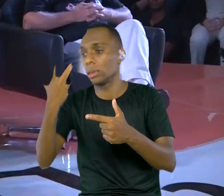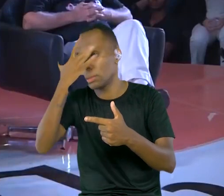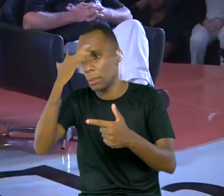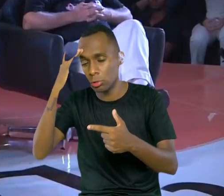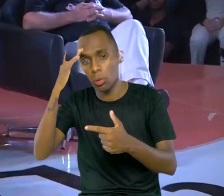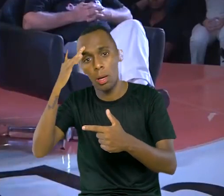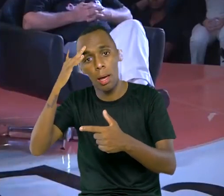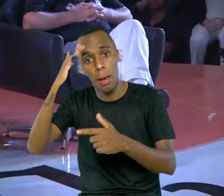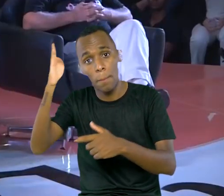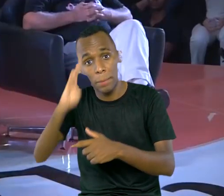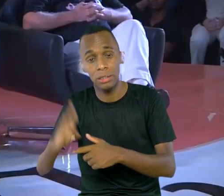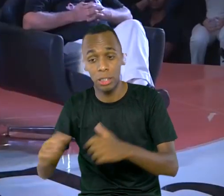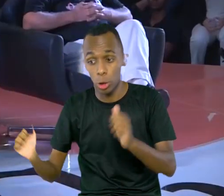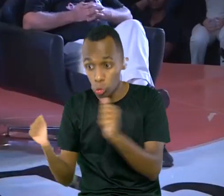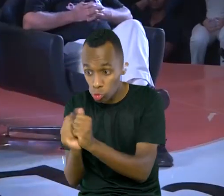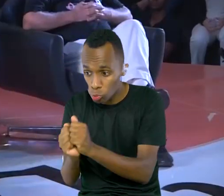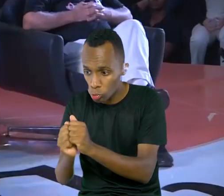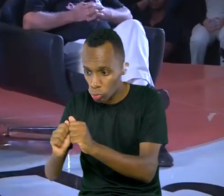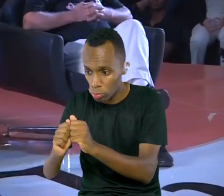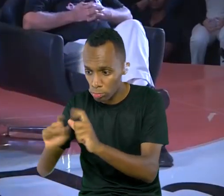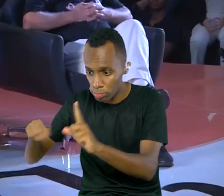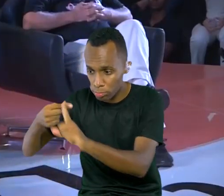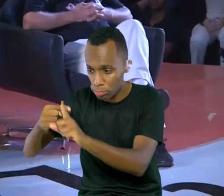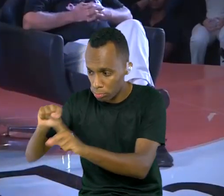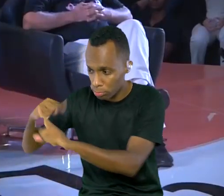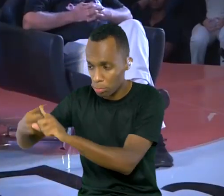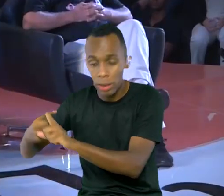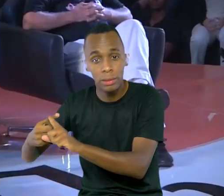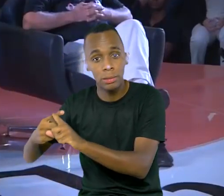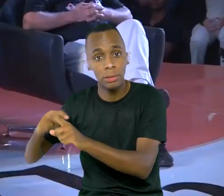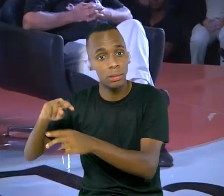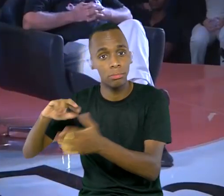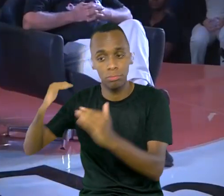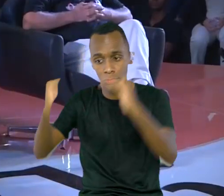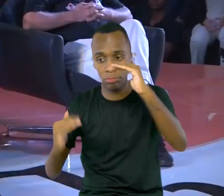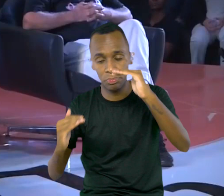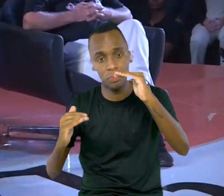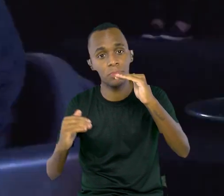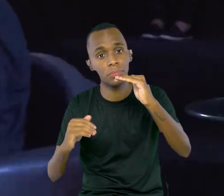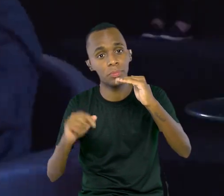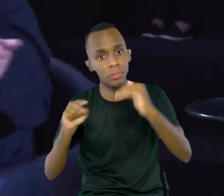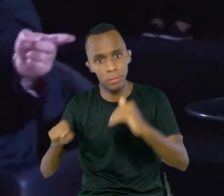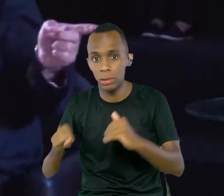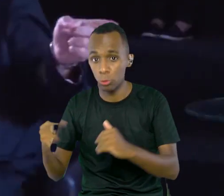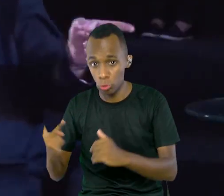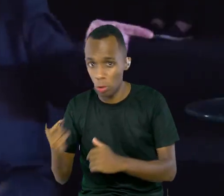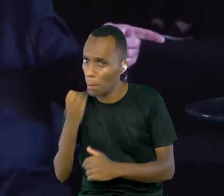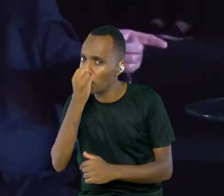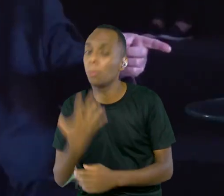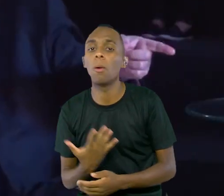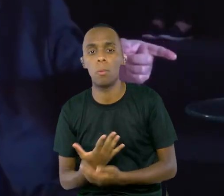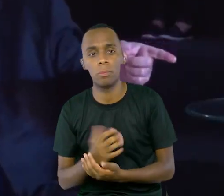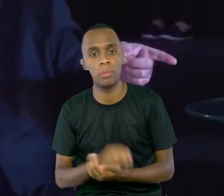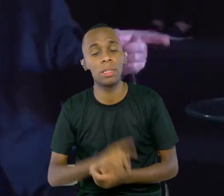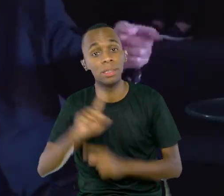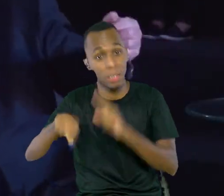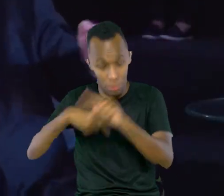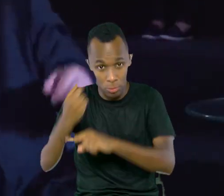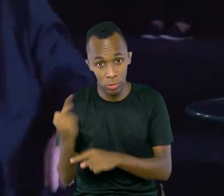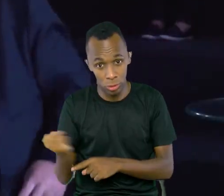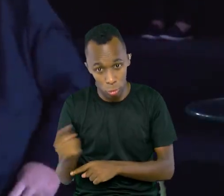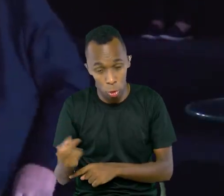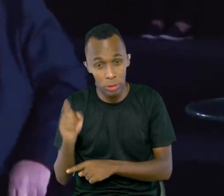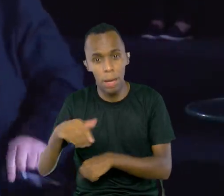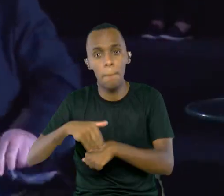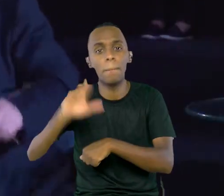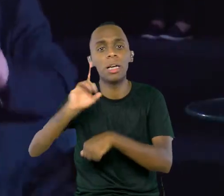2 brasileiros que vêm depois dele juntos. E olha que quem vem depois dele é bom demais. Porque depois